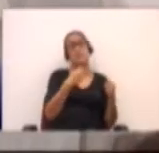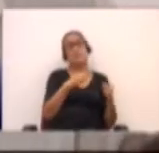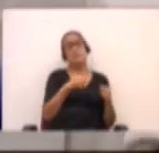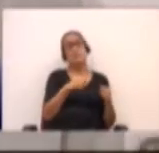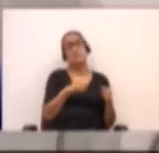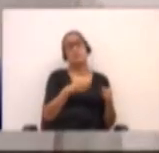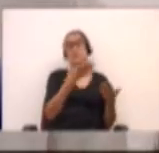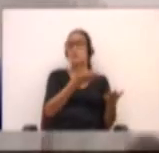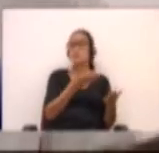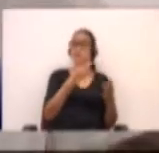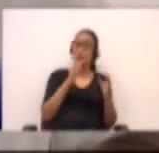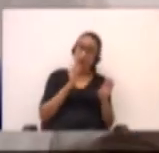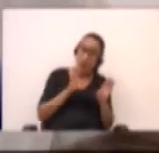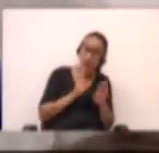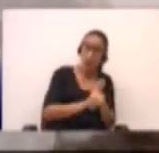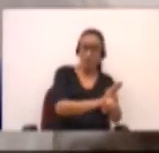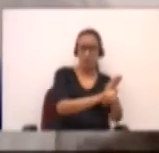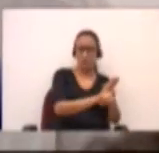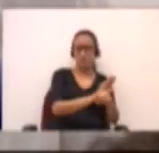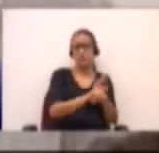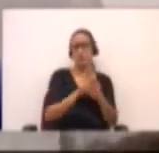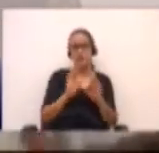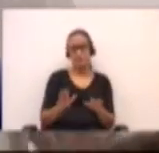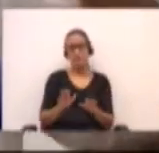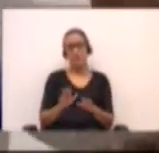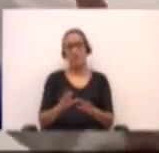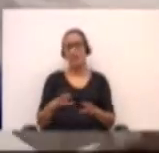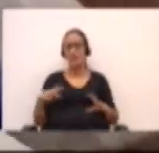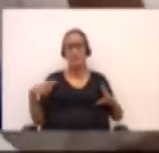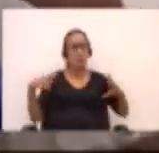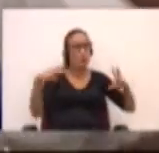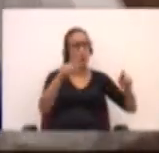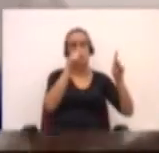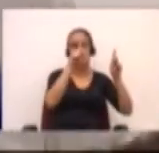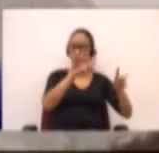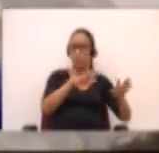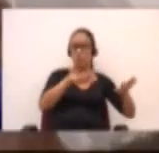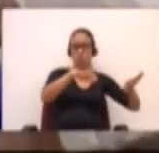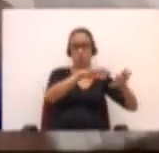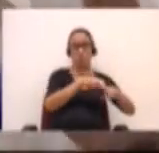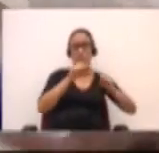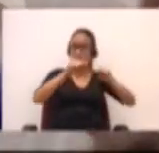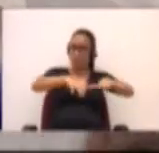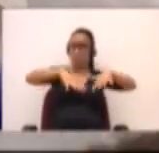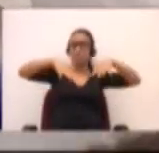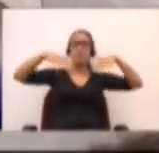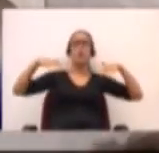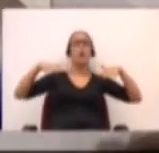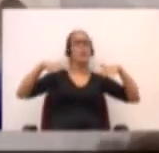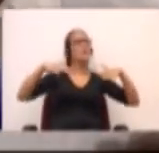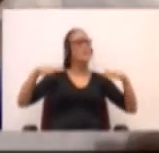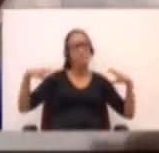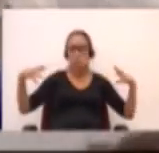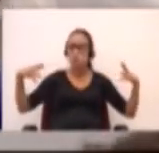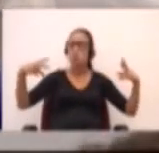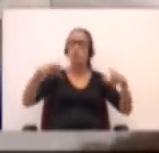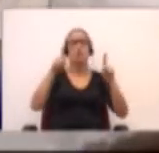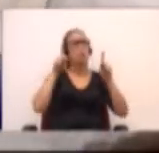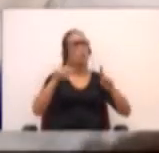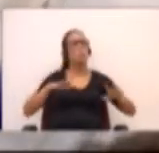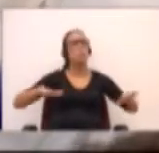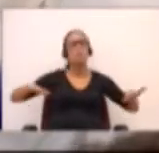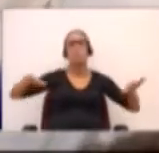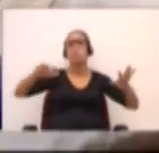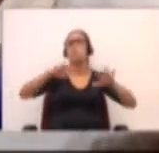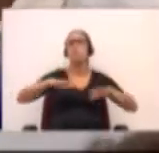desse assunto, fiquei sabendo agora disso. Mas toda a população, nós temos que fazer aqui uma audiência pública, convidar a população, especialmente